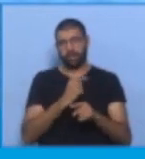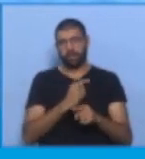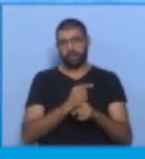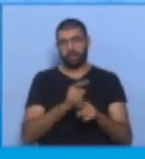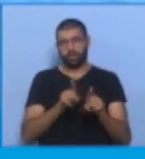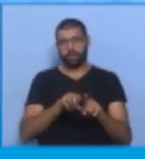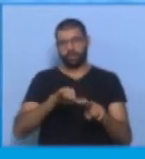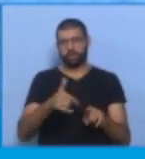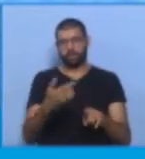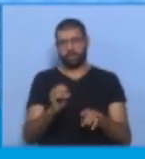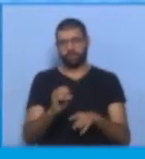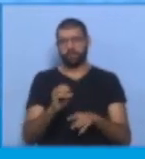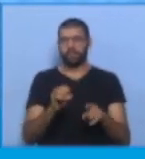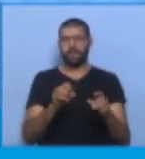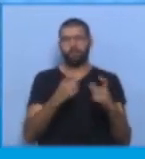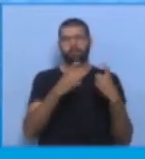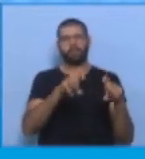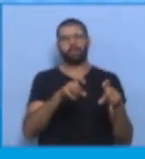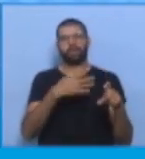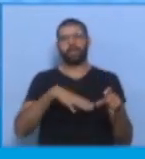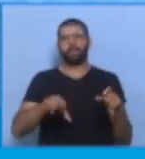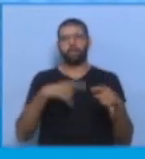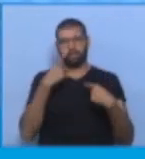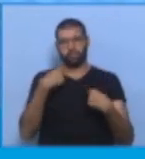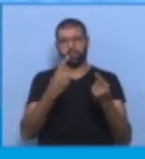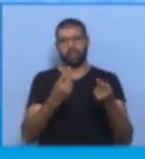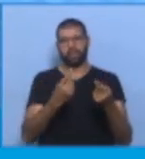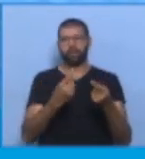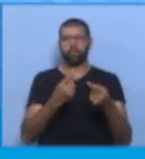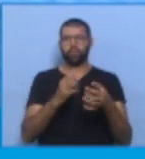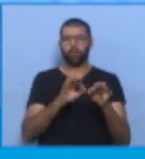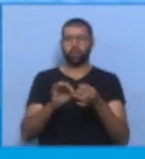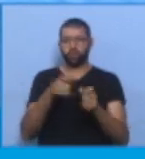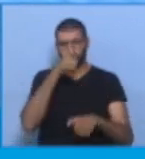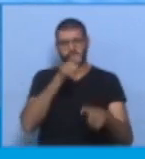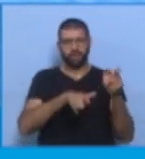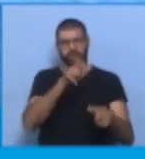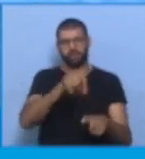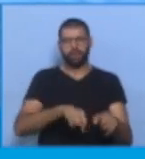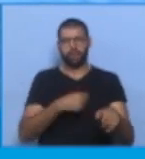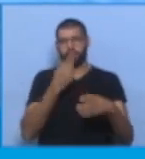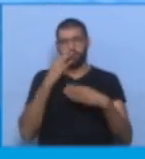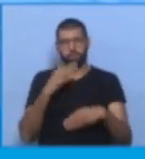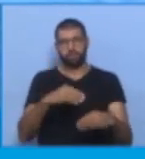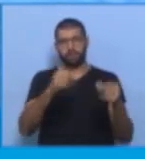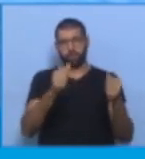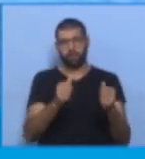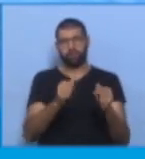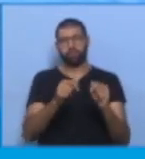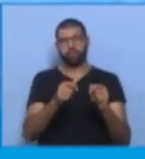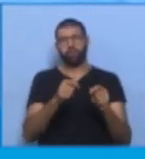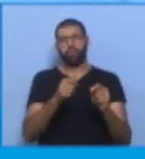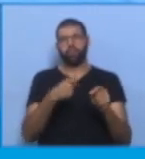enquanto mito, isto é, enquanto um trecho que quer dar sentido humano e espiritual, o